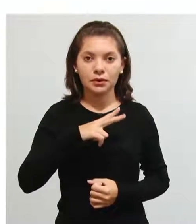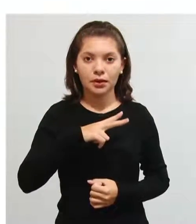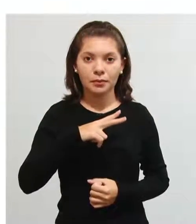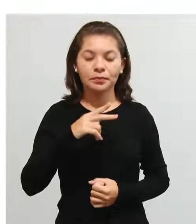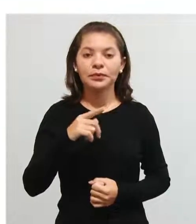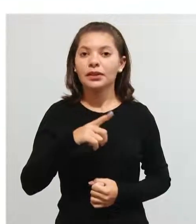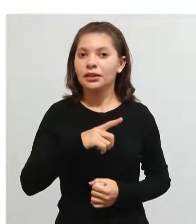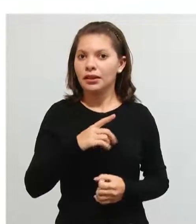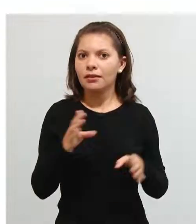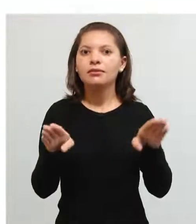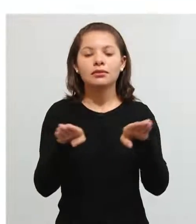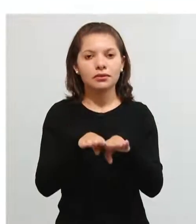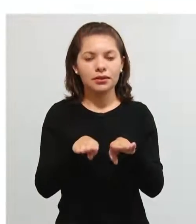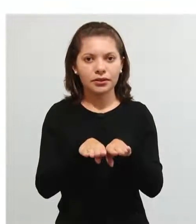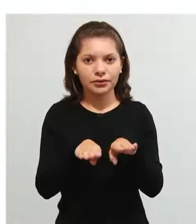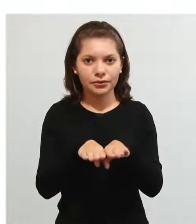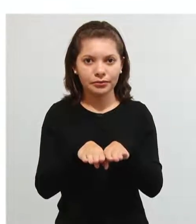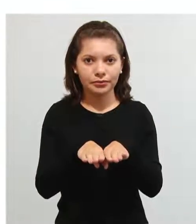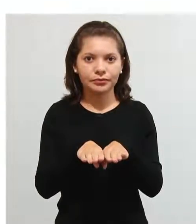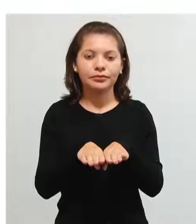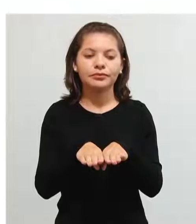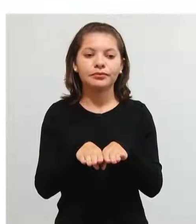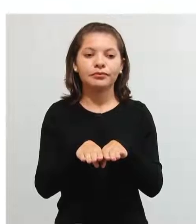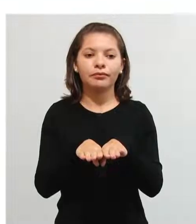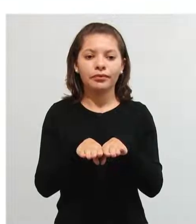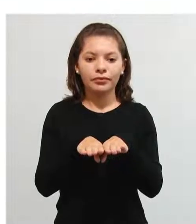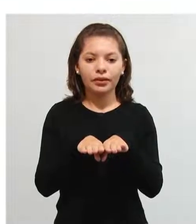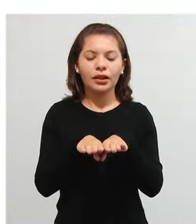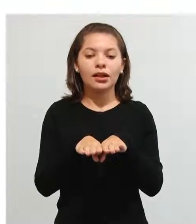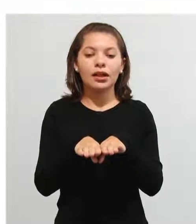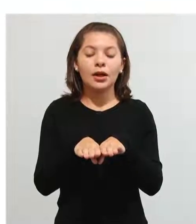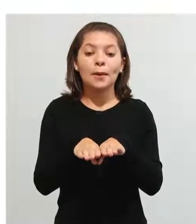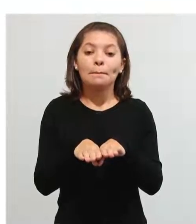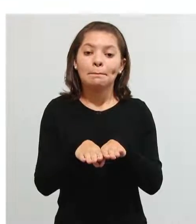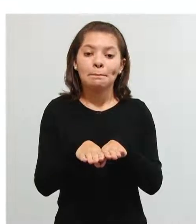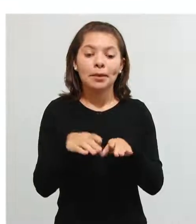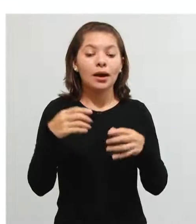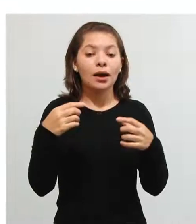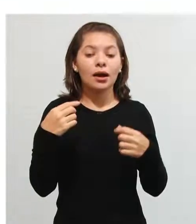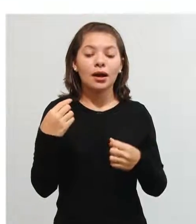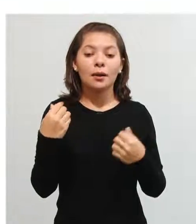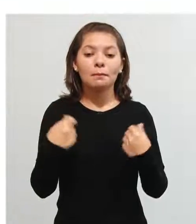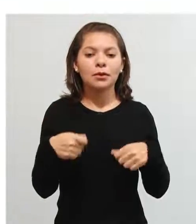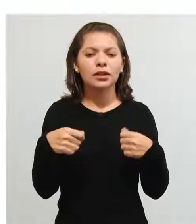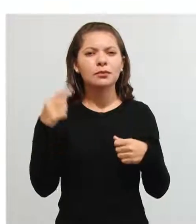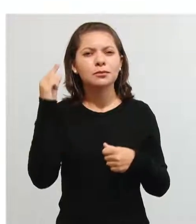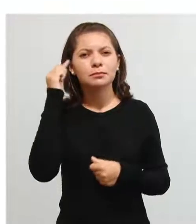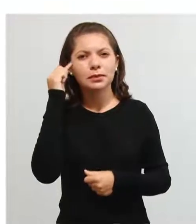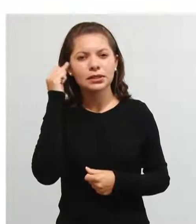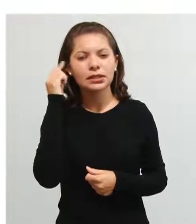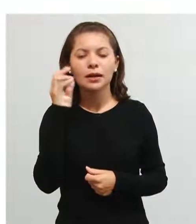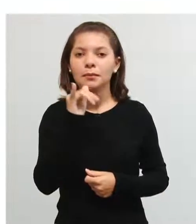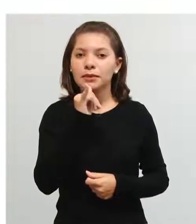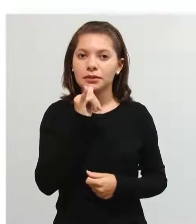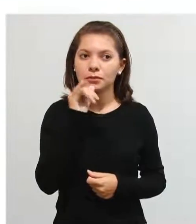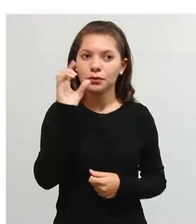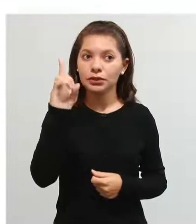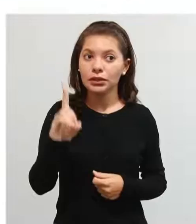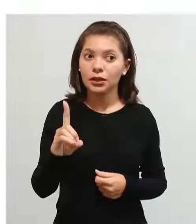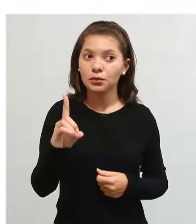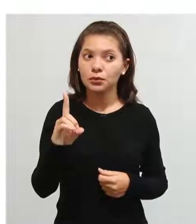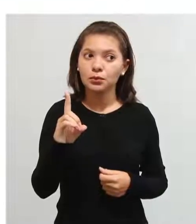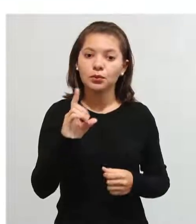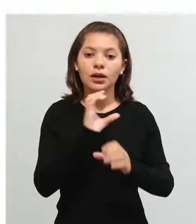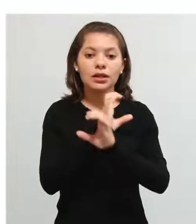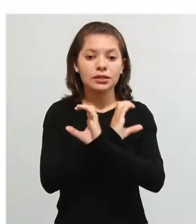existe relação de igualdade. Aqui no direito particular, nós podemos pensar, por exemplo, aqui no direito civil,